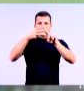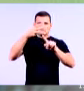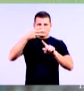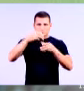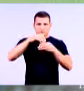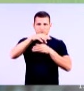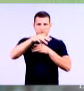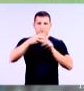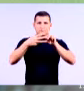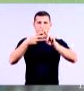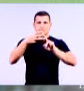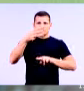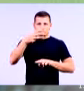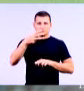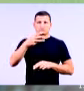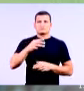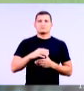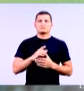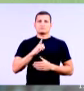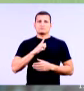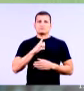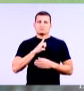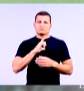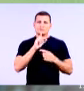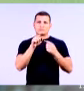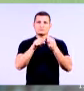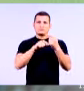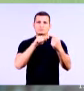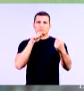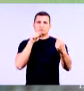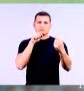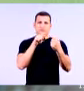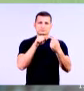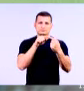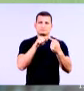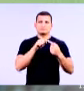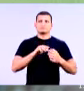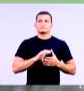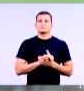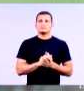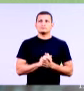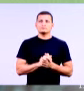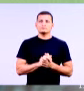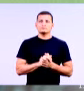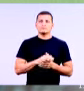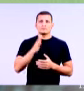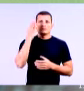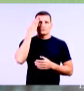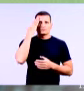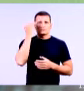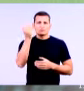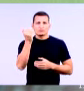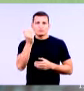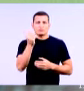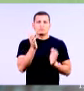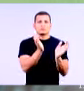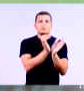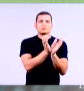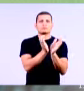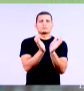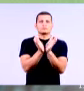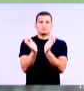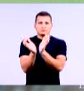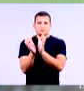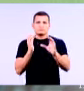então, vão compor os seguintes objetivos. Distinguir as categorias de comunicação, ou seja, você